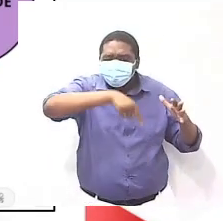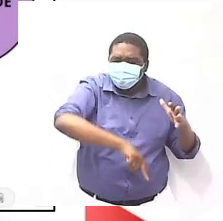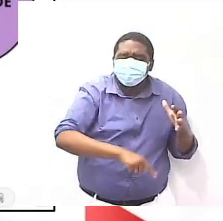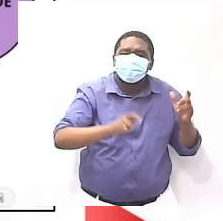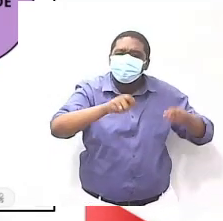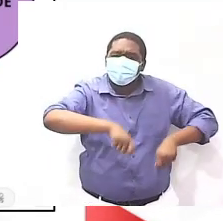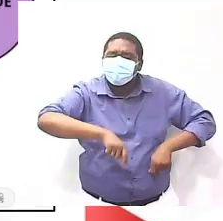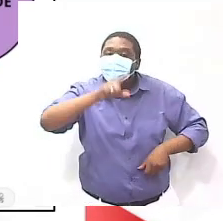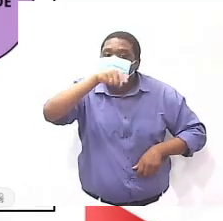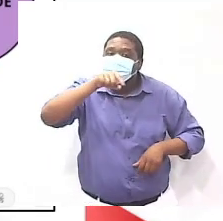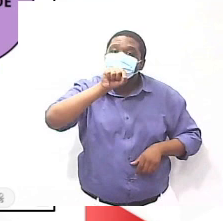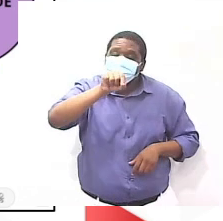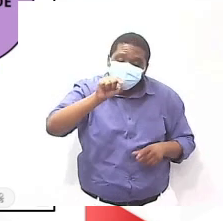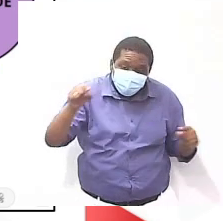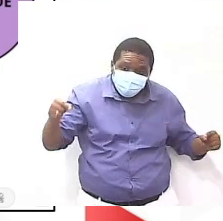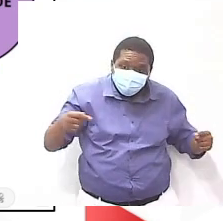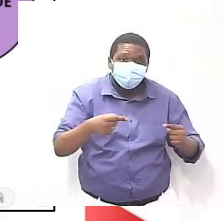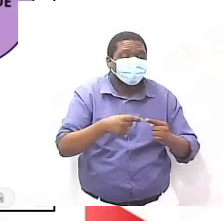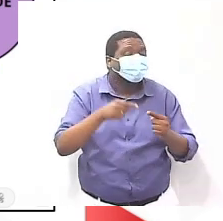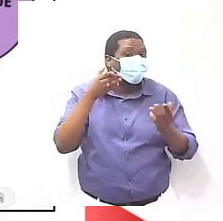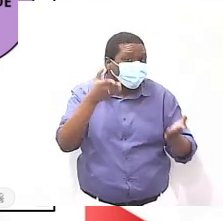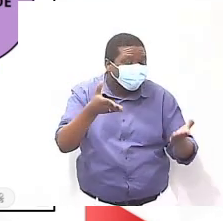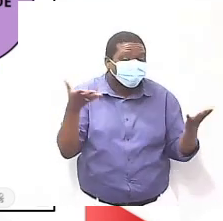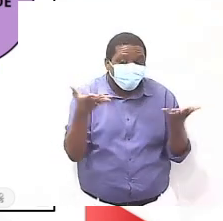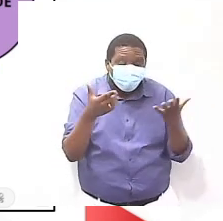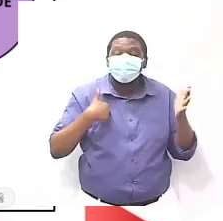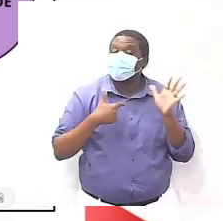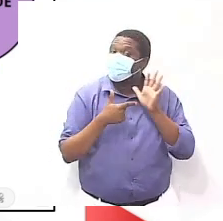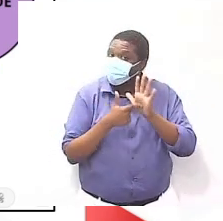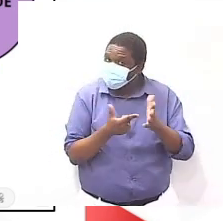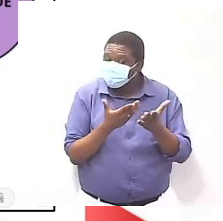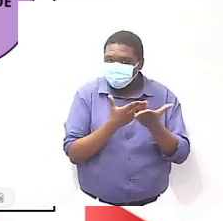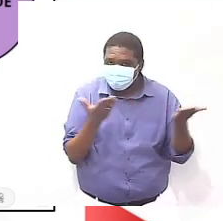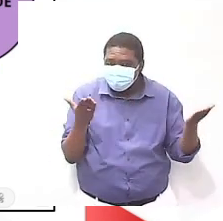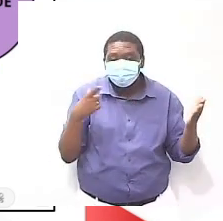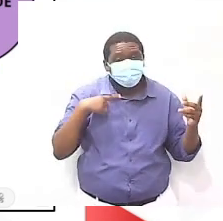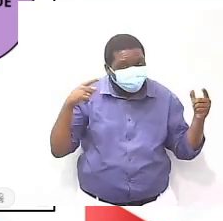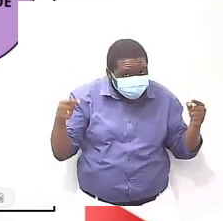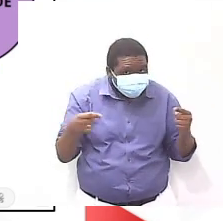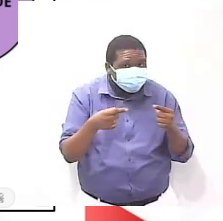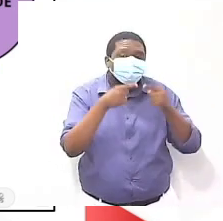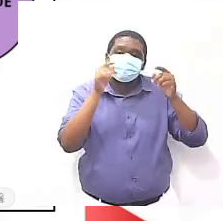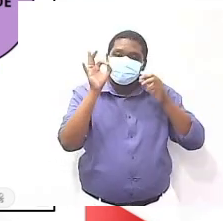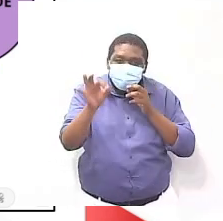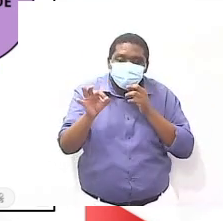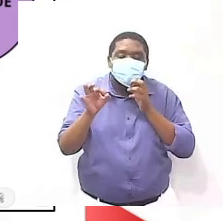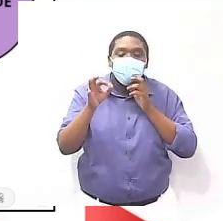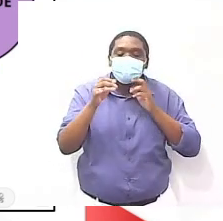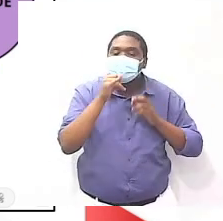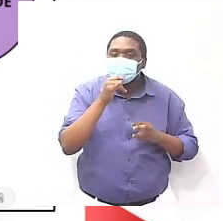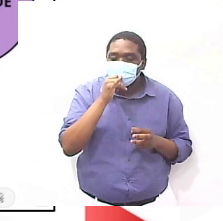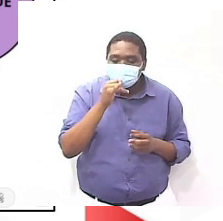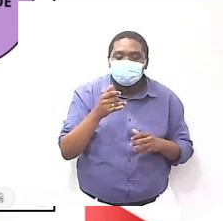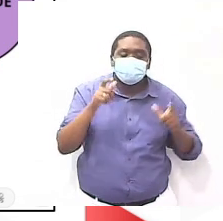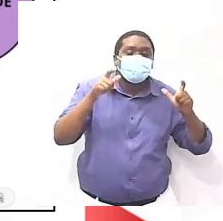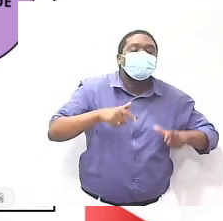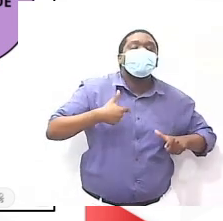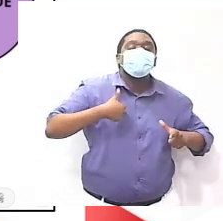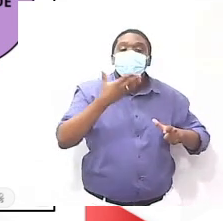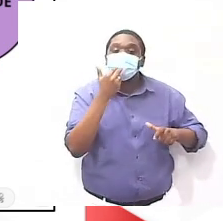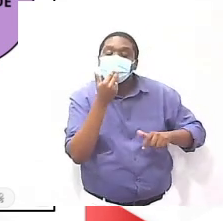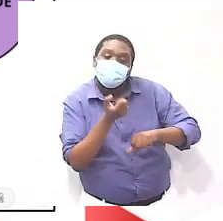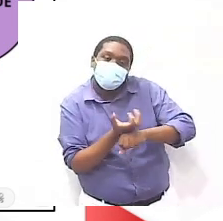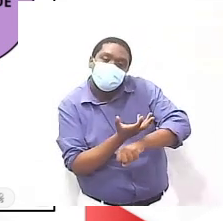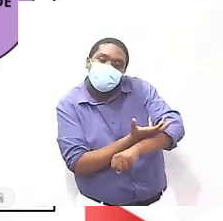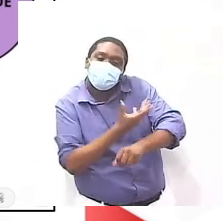diretamente ligado a esse ponto que eu acabei de mostrar para vocês, ó. Tanto onde eu vou guardar o capim para o